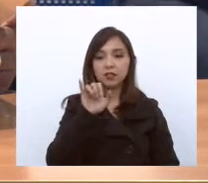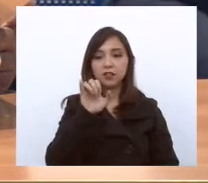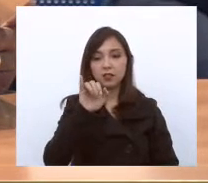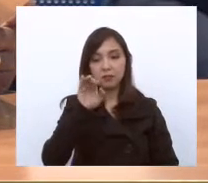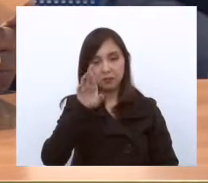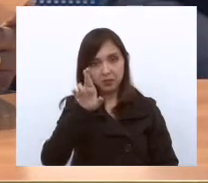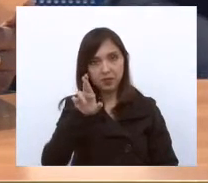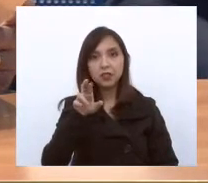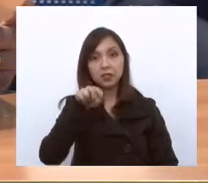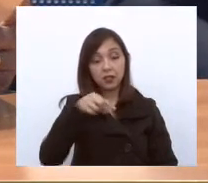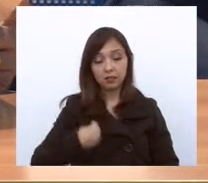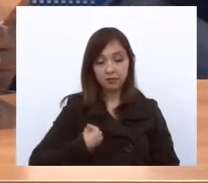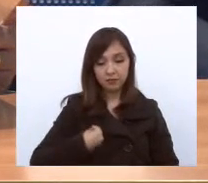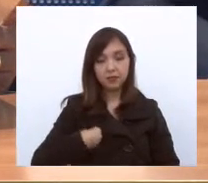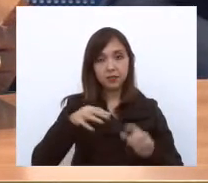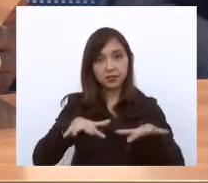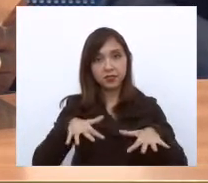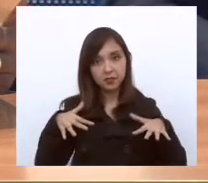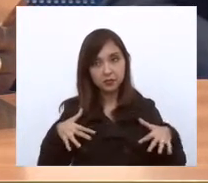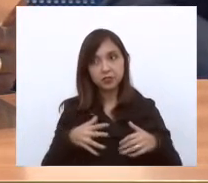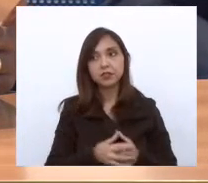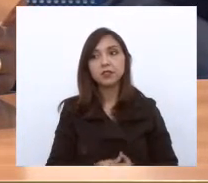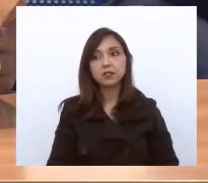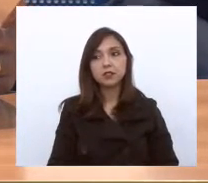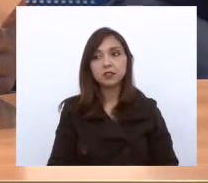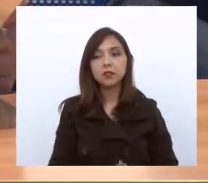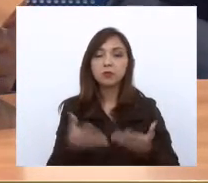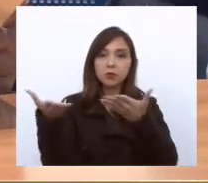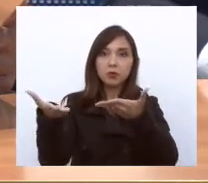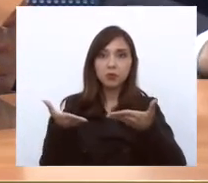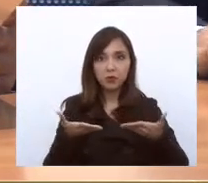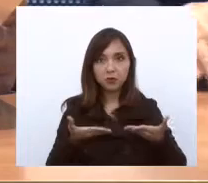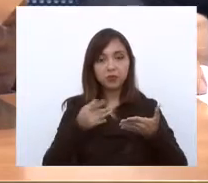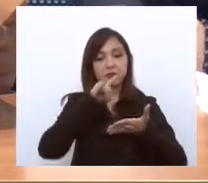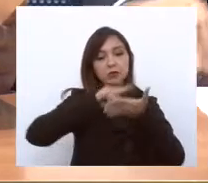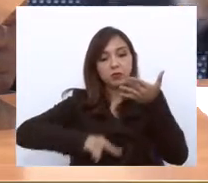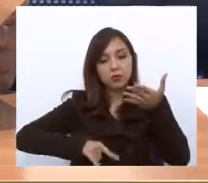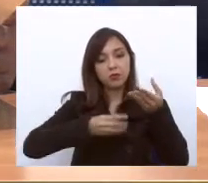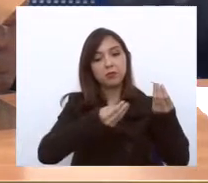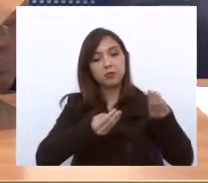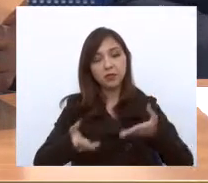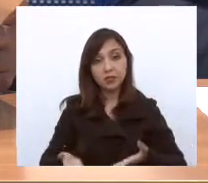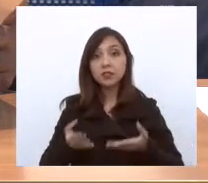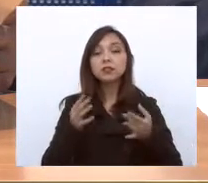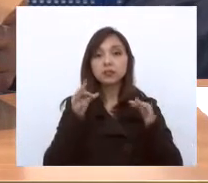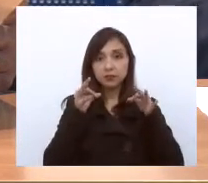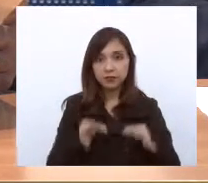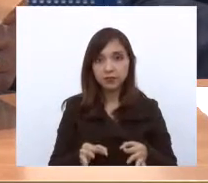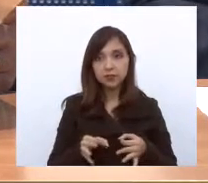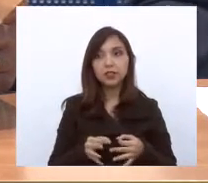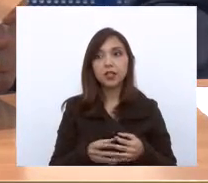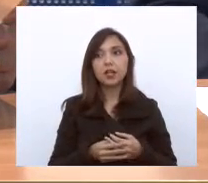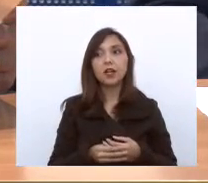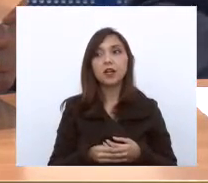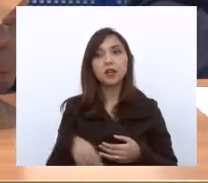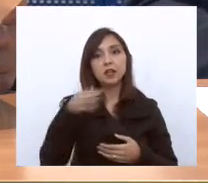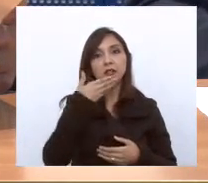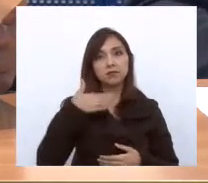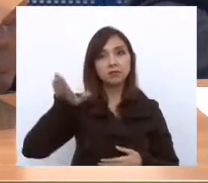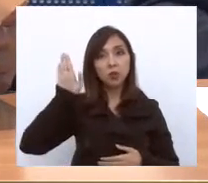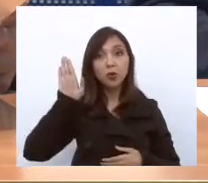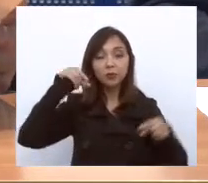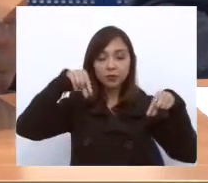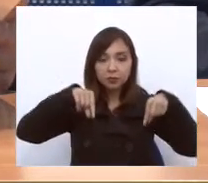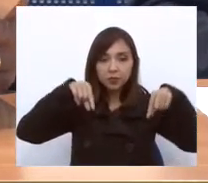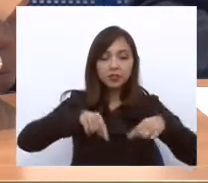Oliveira, encontra-se presente à sessão, o convidamos a entregar a documentação necessária, prestar o compromisso